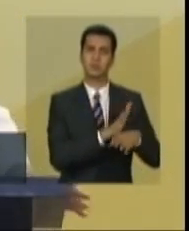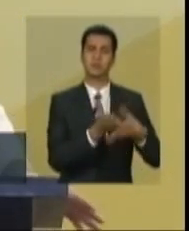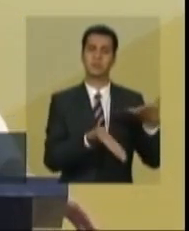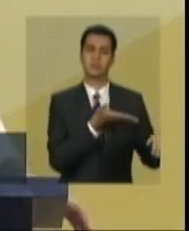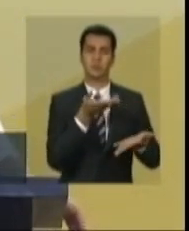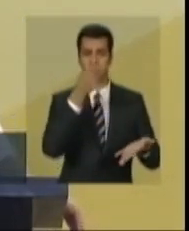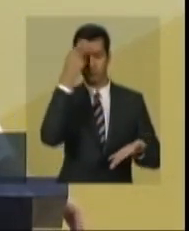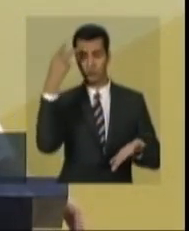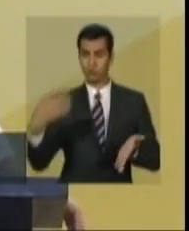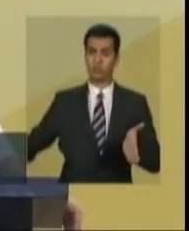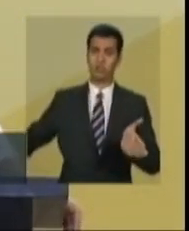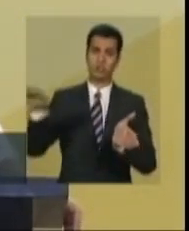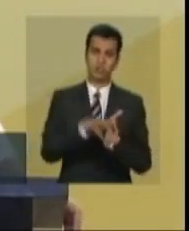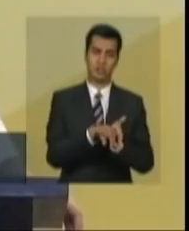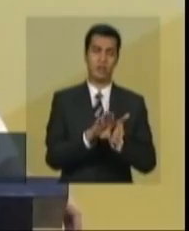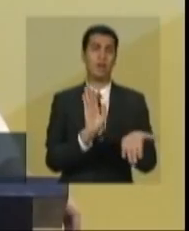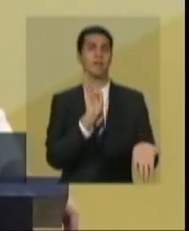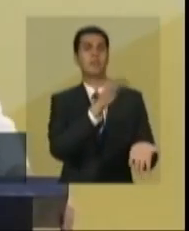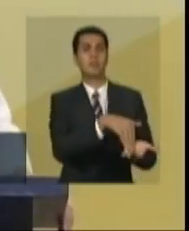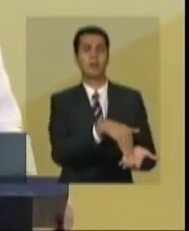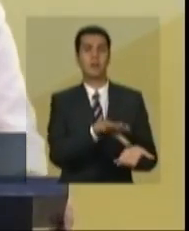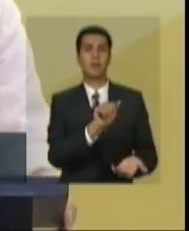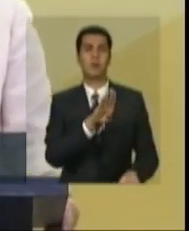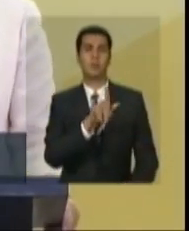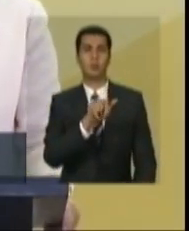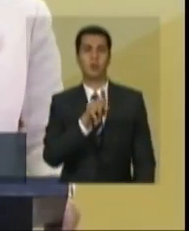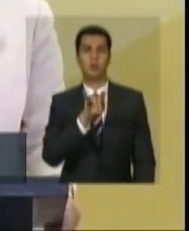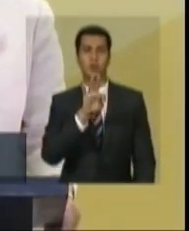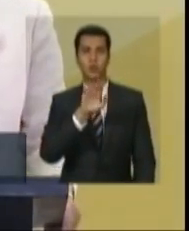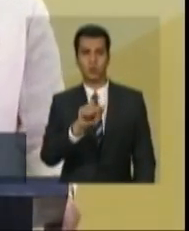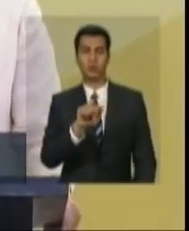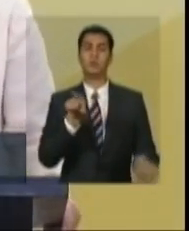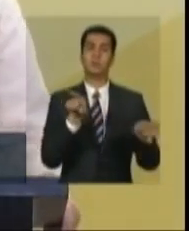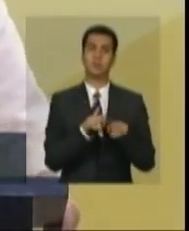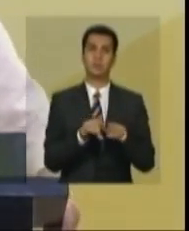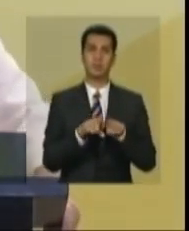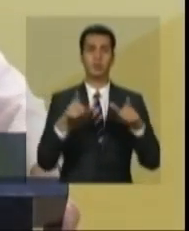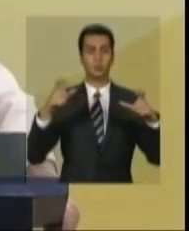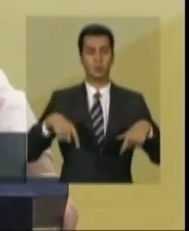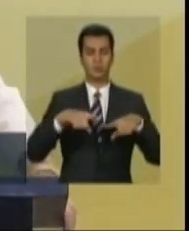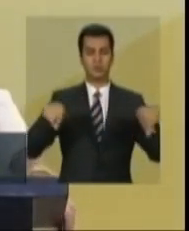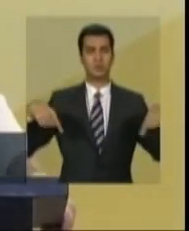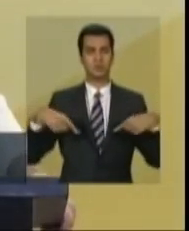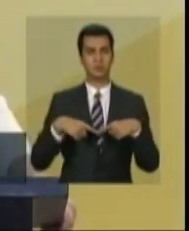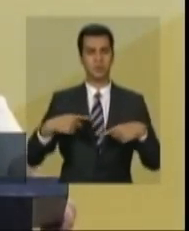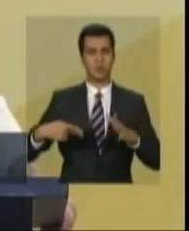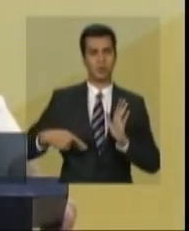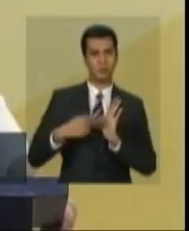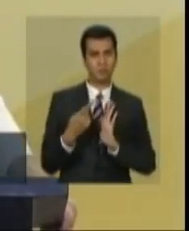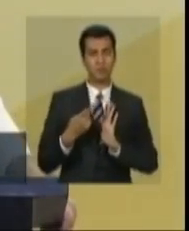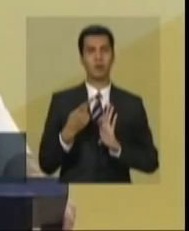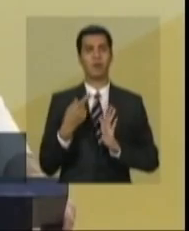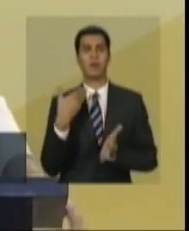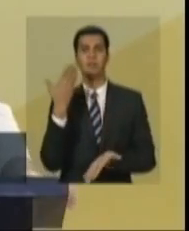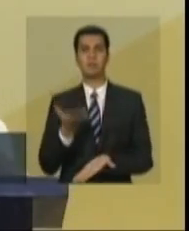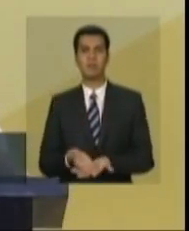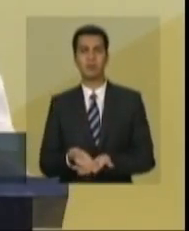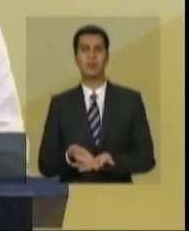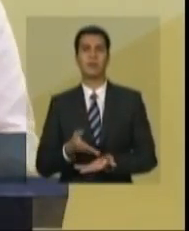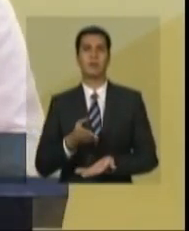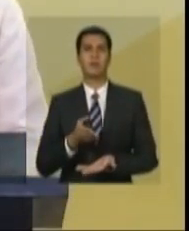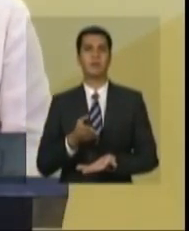recepção aos ambulatórios, dos centros cirúrgicos aos setores de internamento.